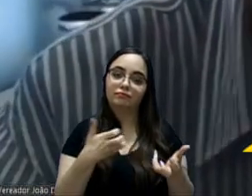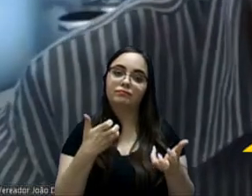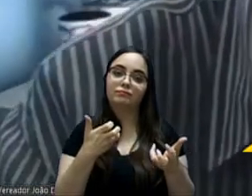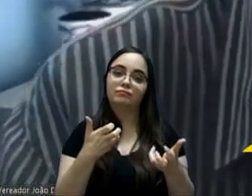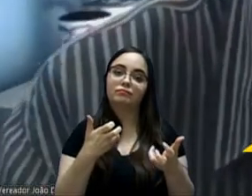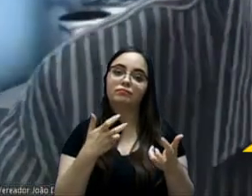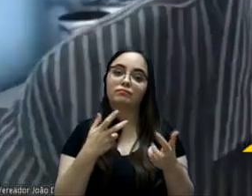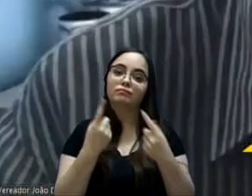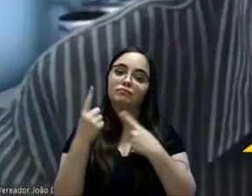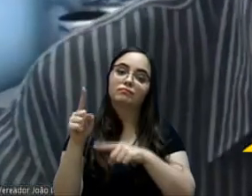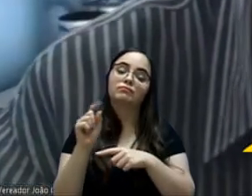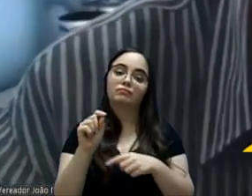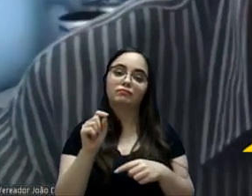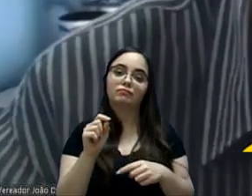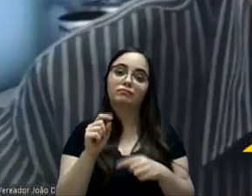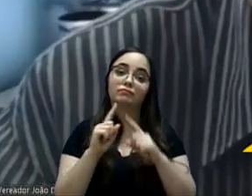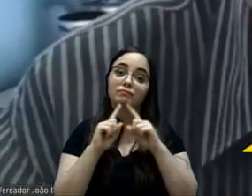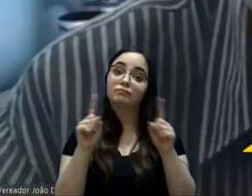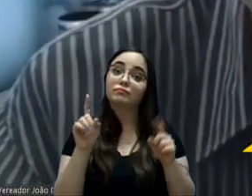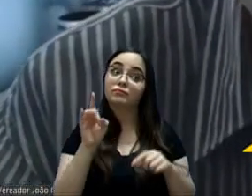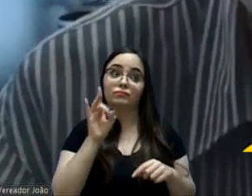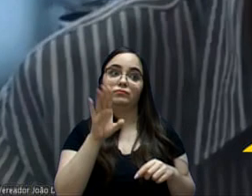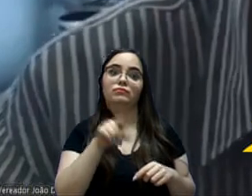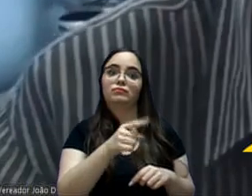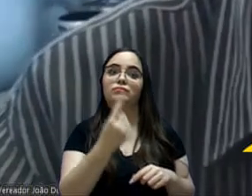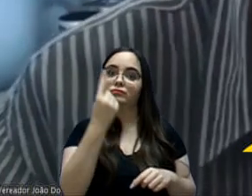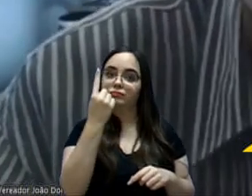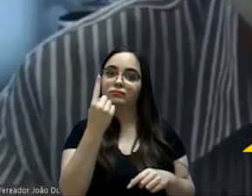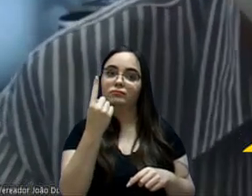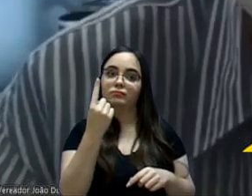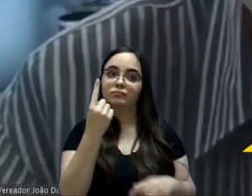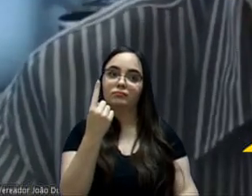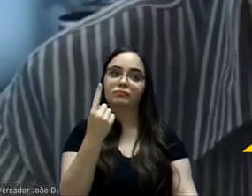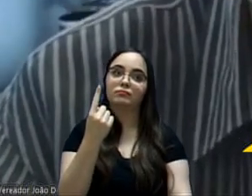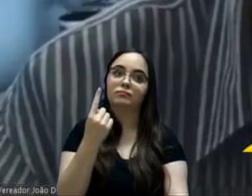e informar o vereador Ítalo que não é só ele que tem